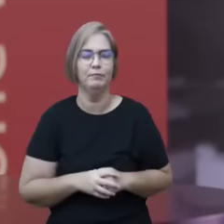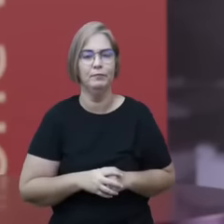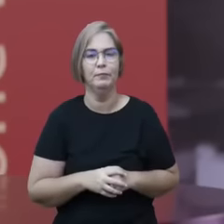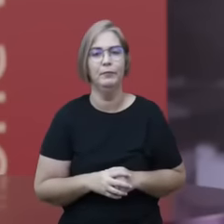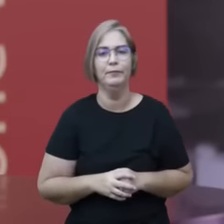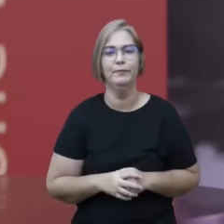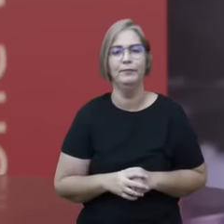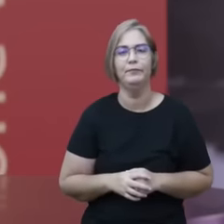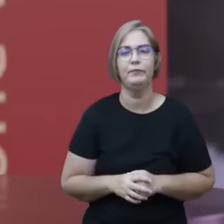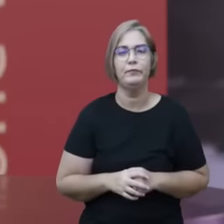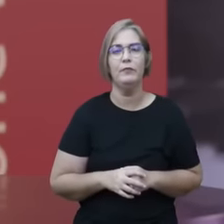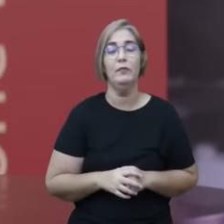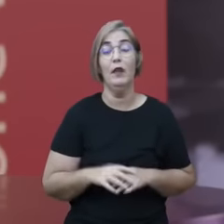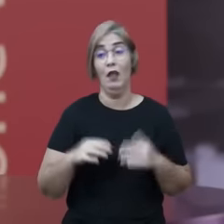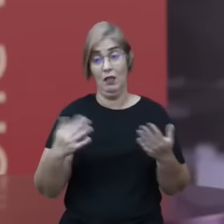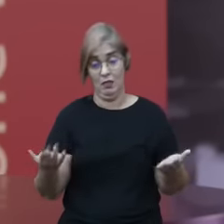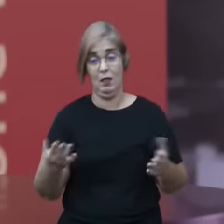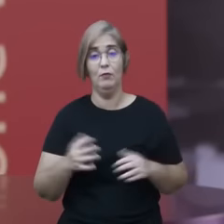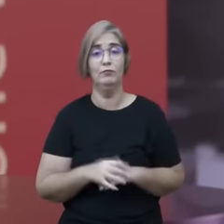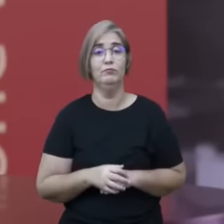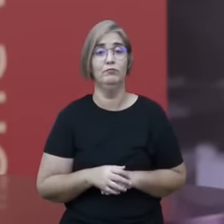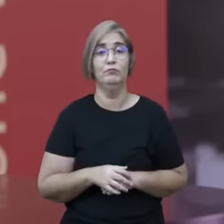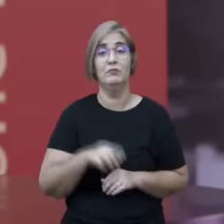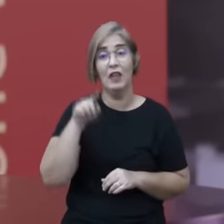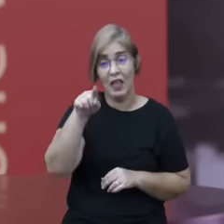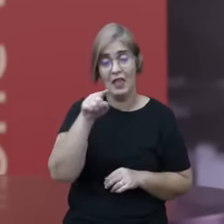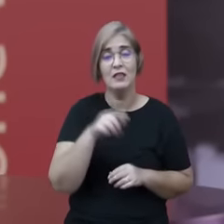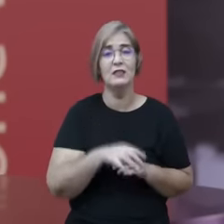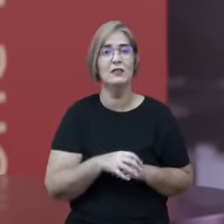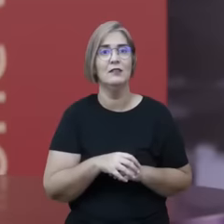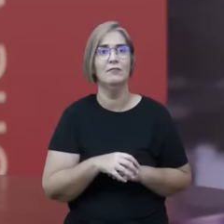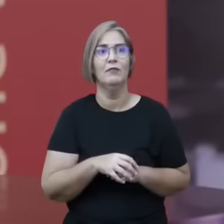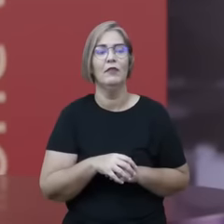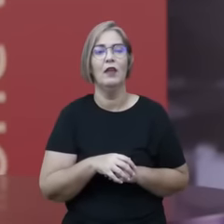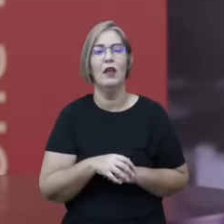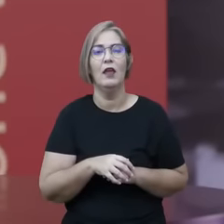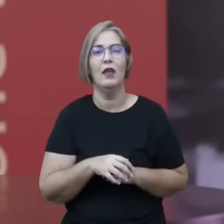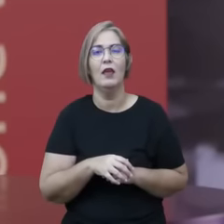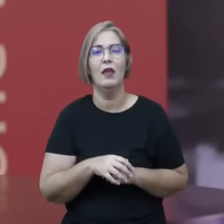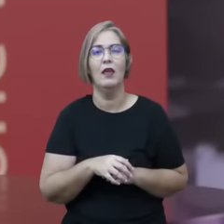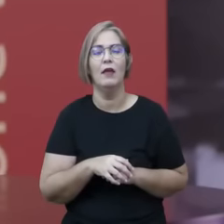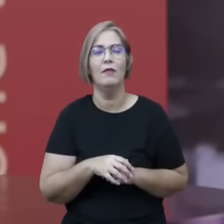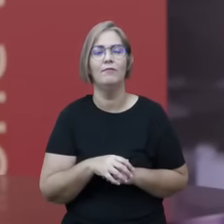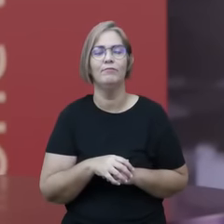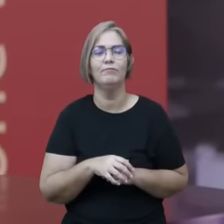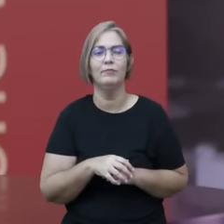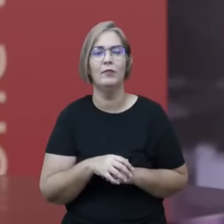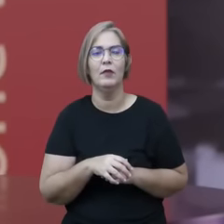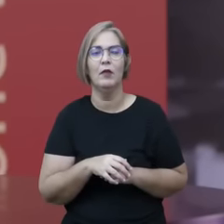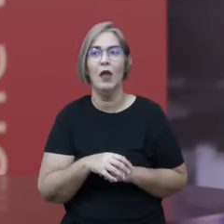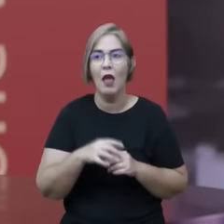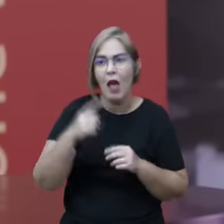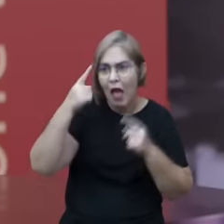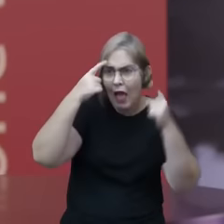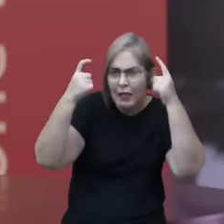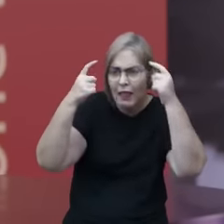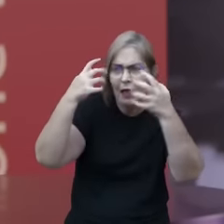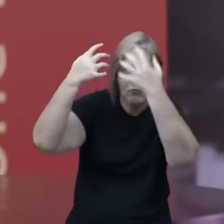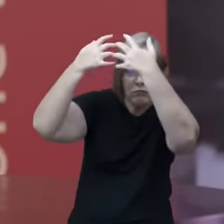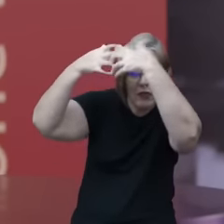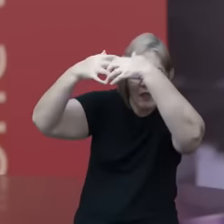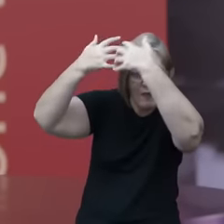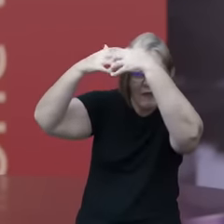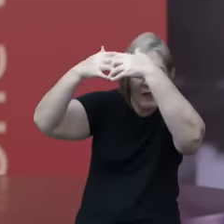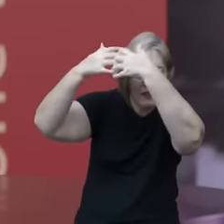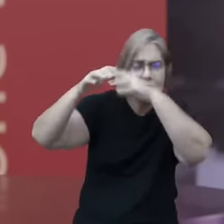Pois bem, então é exatamente esta ideia que nós vamos reencontrar. H, reelaborada, não